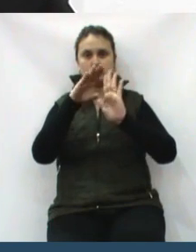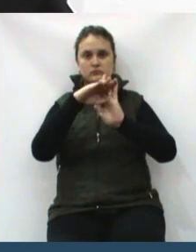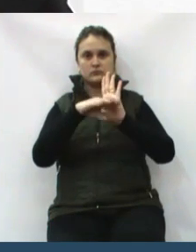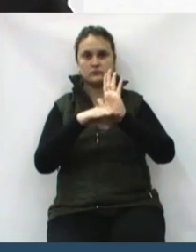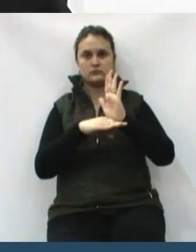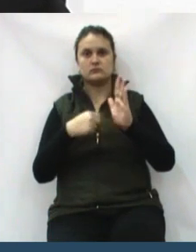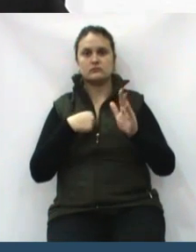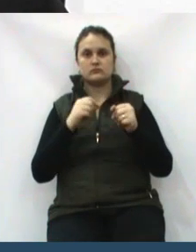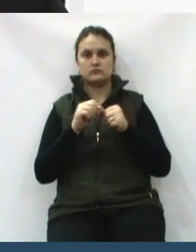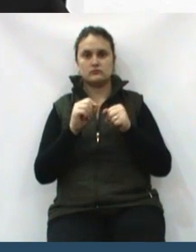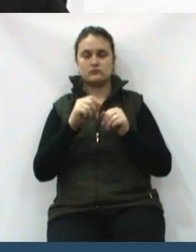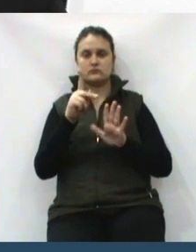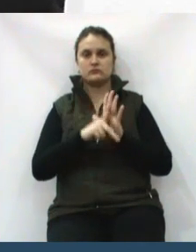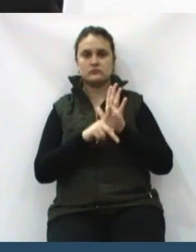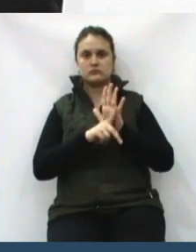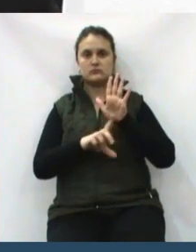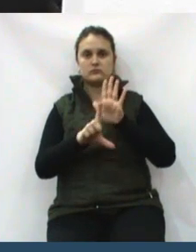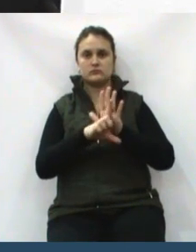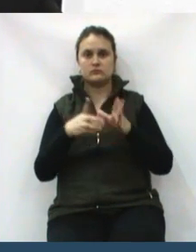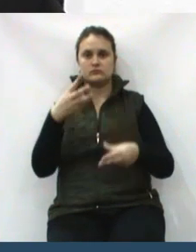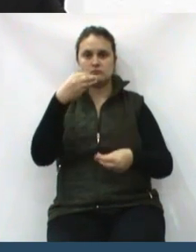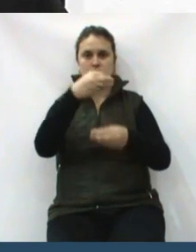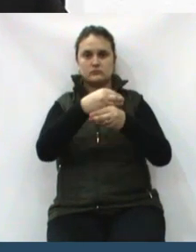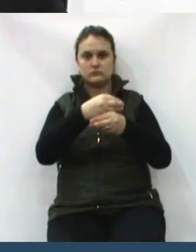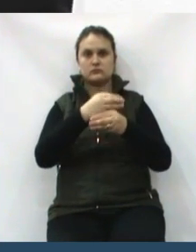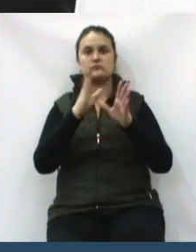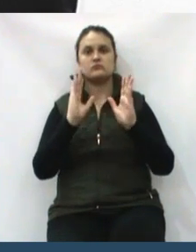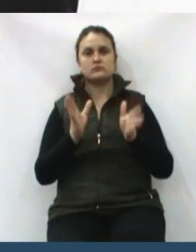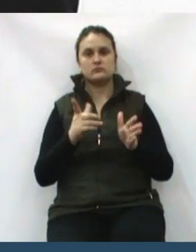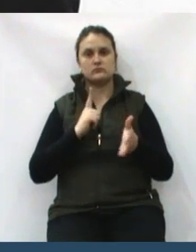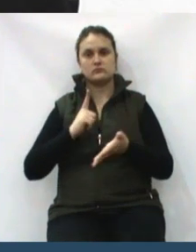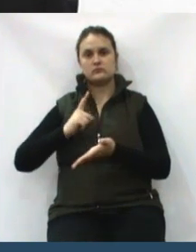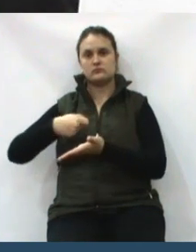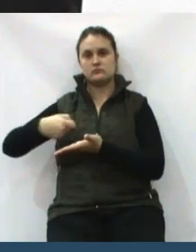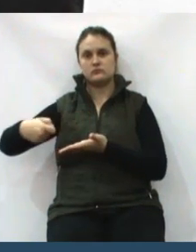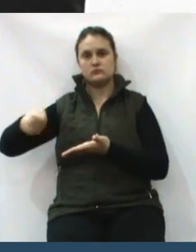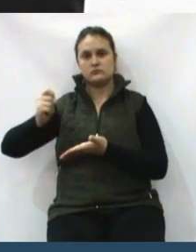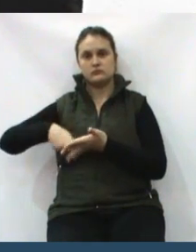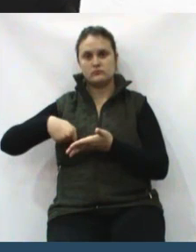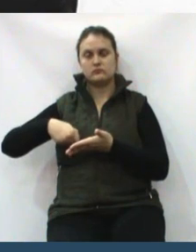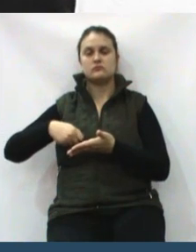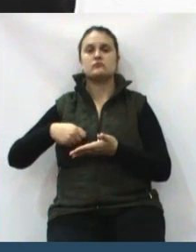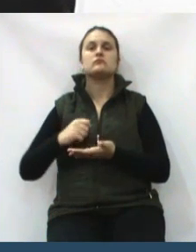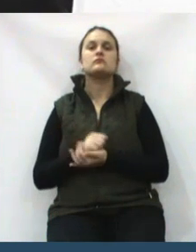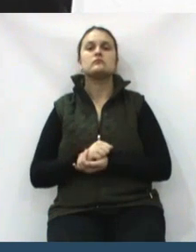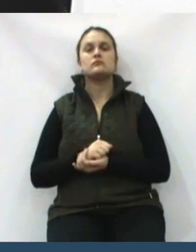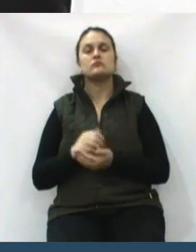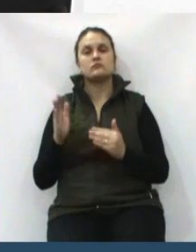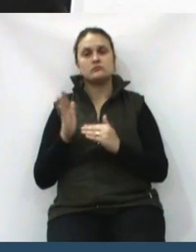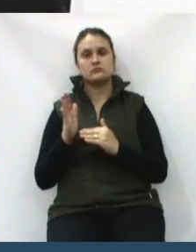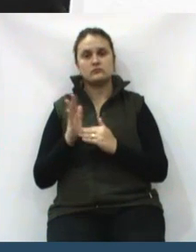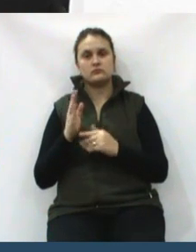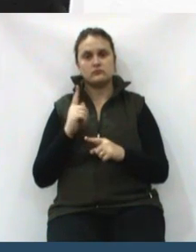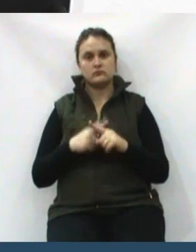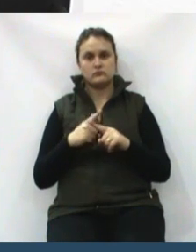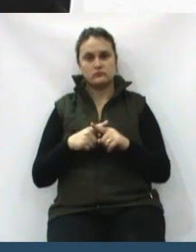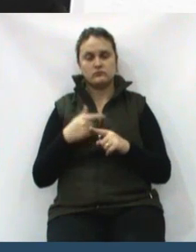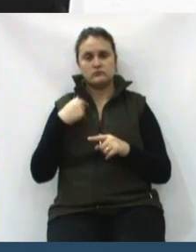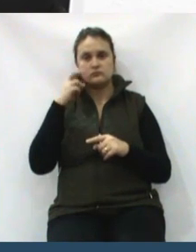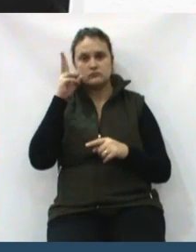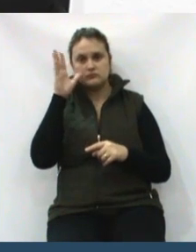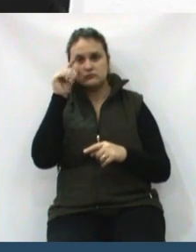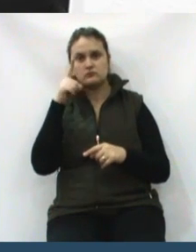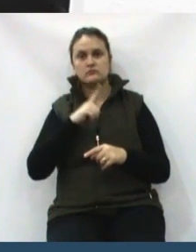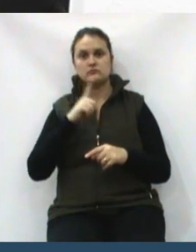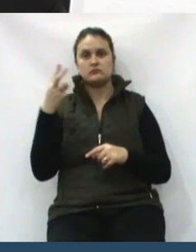elaborei um projeto de emenda à lei orgânica, que já possui assinatura, salvo engano, a última vez que eu verifiquei, tinha